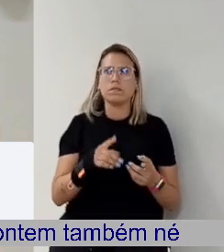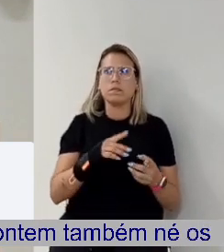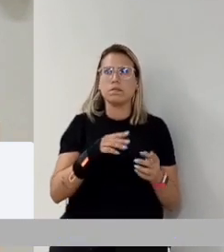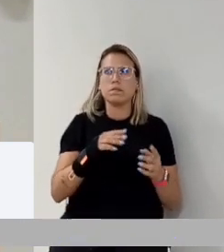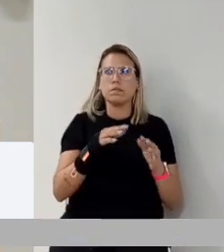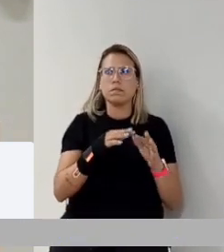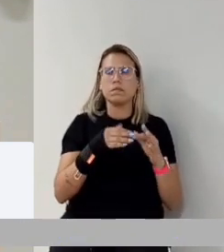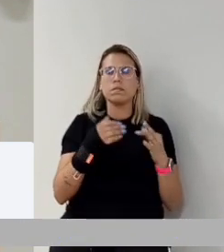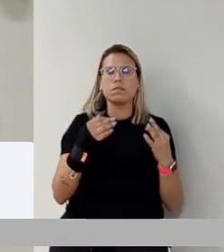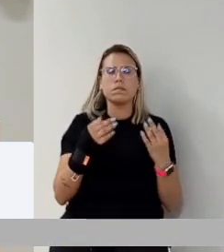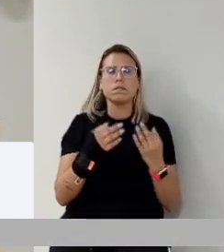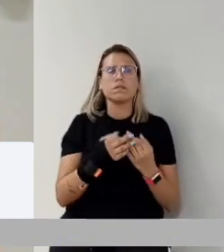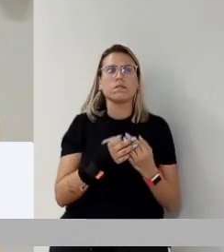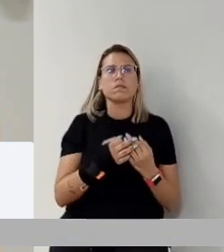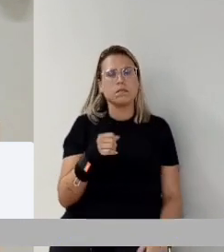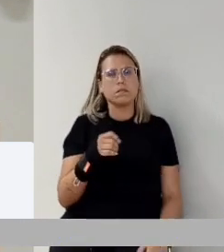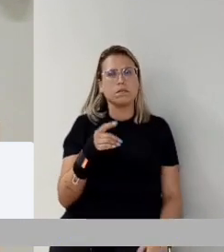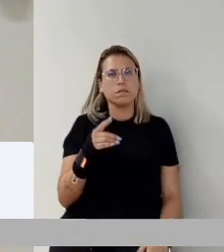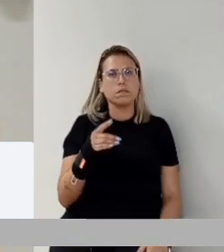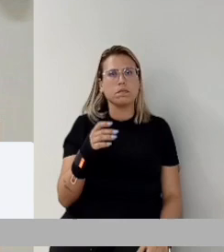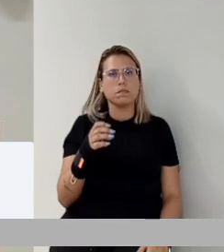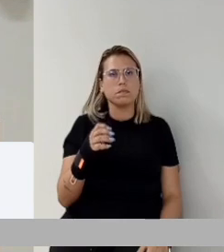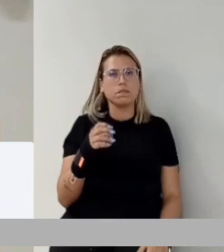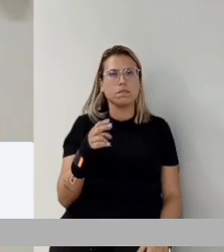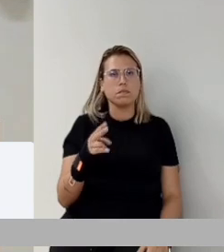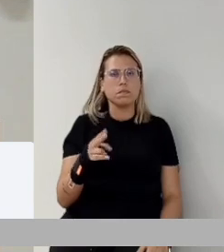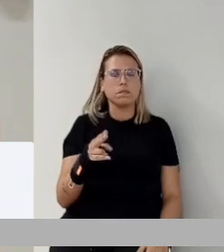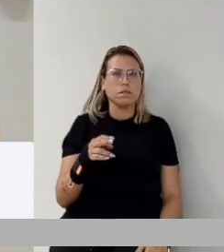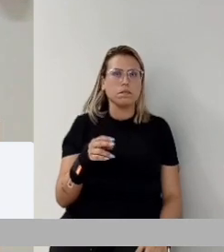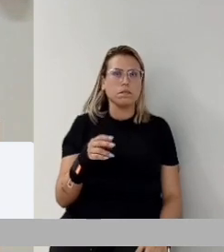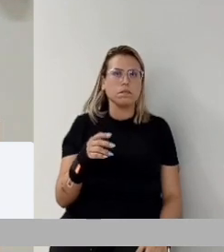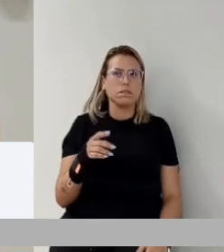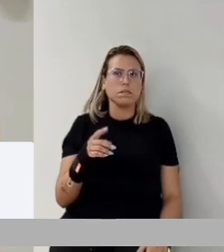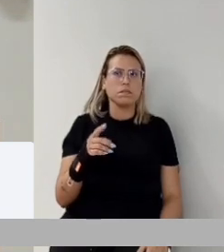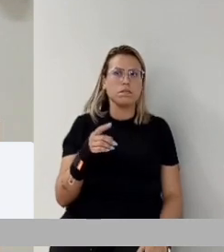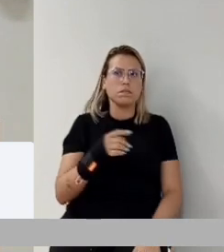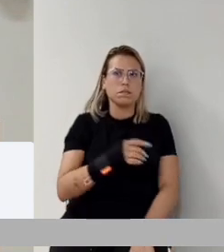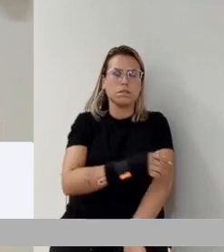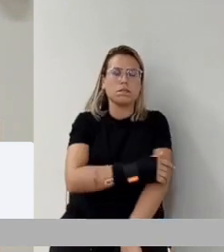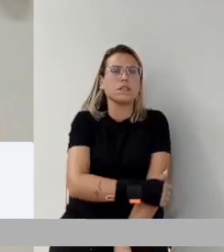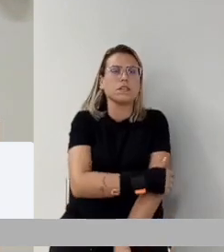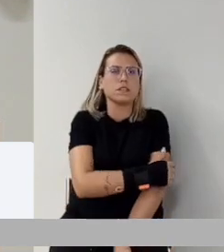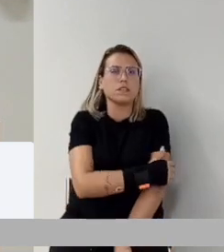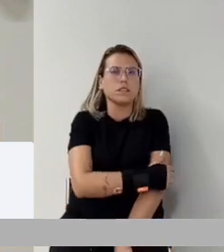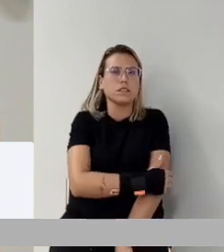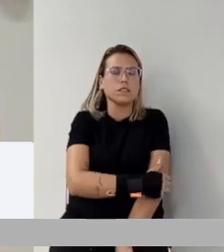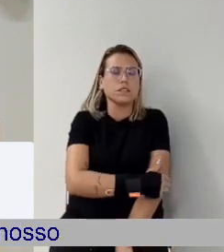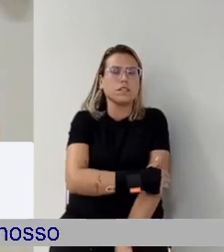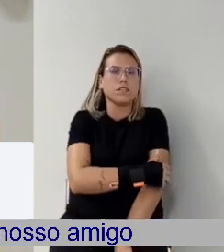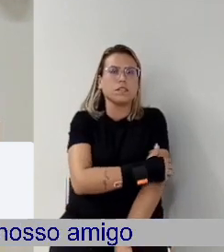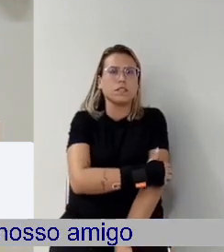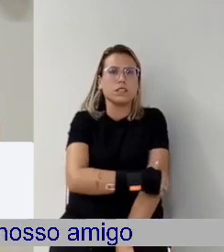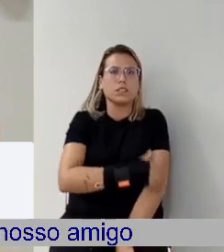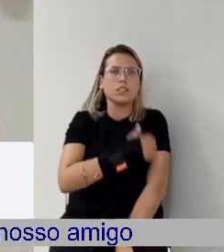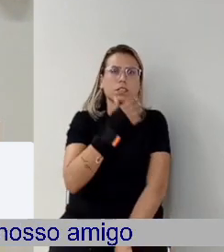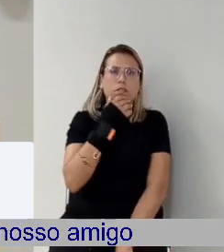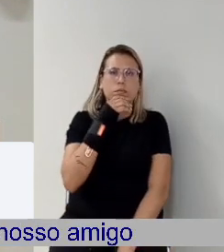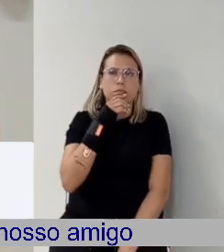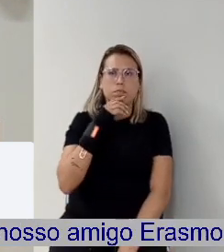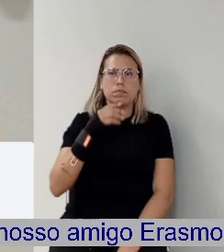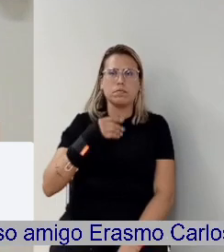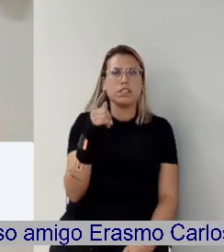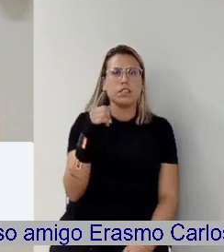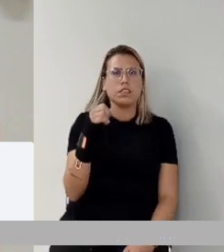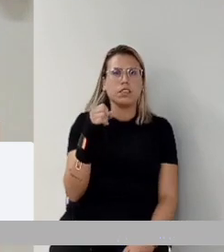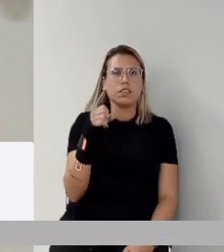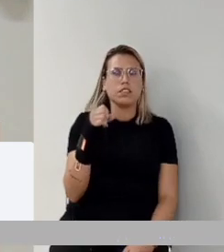né de Tadeu aqui né Tadeu ali da da da Vila deem né o pai do nosso amigo Erasmo Carlos mais